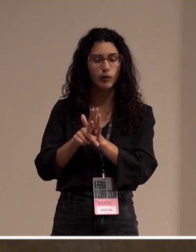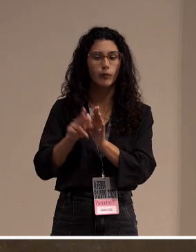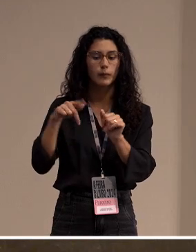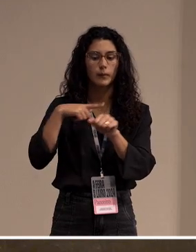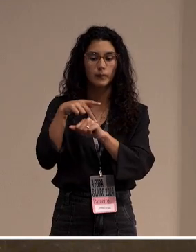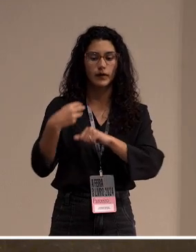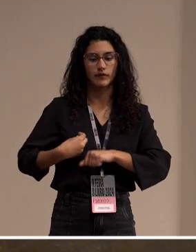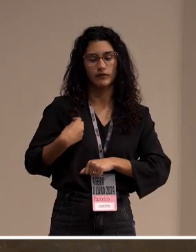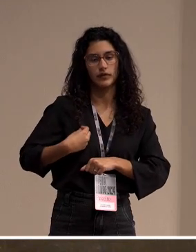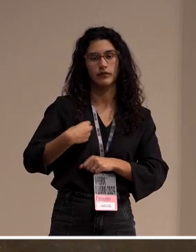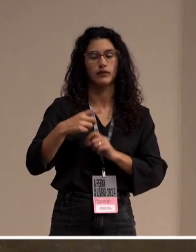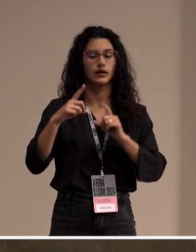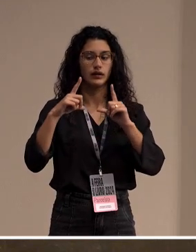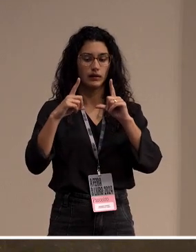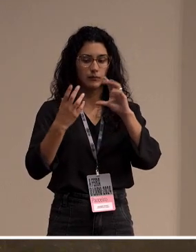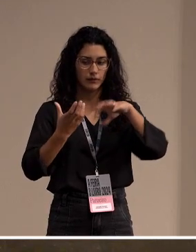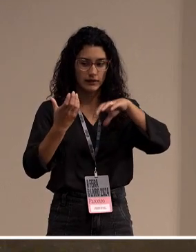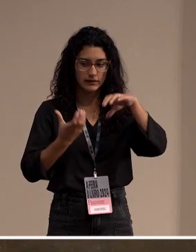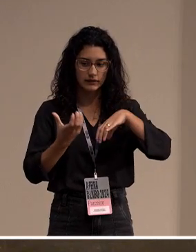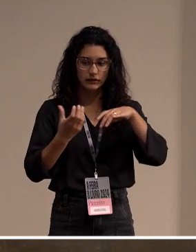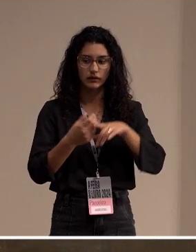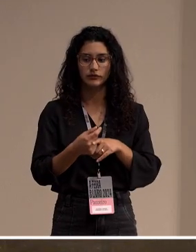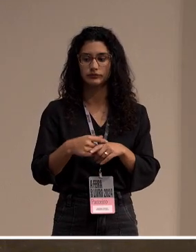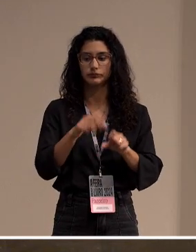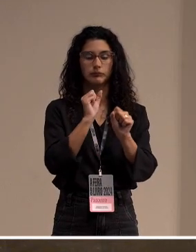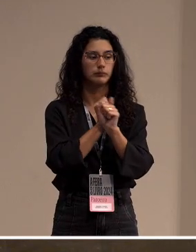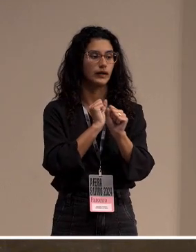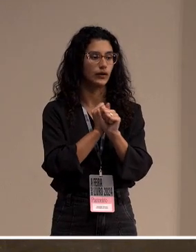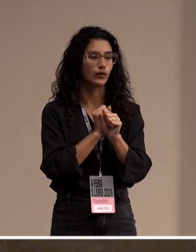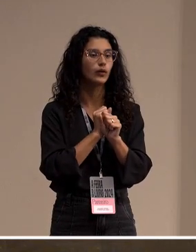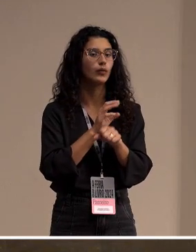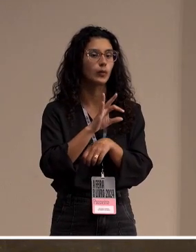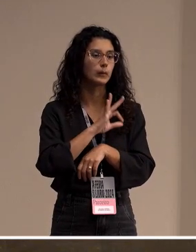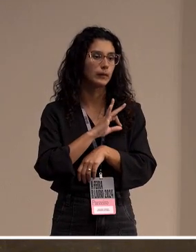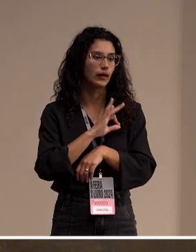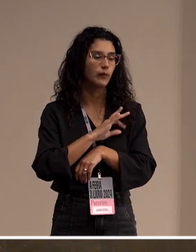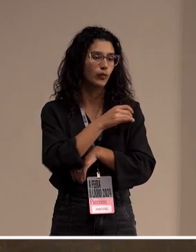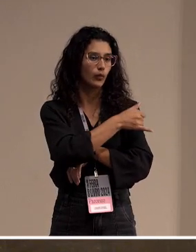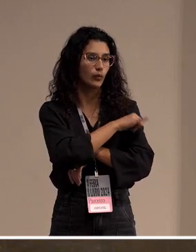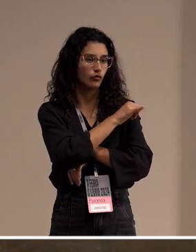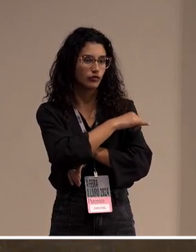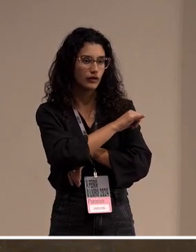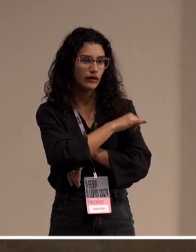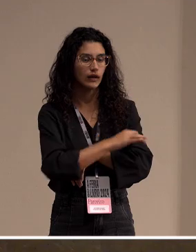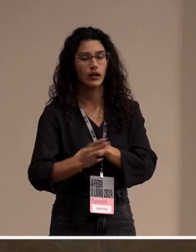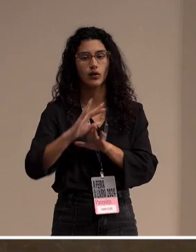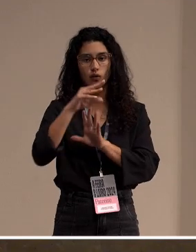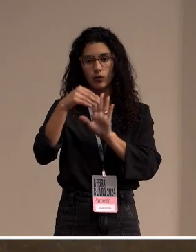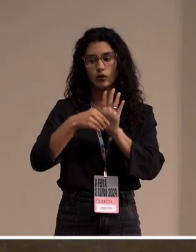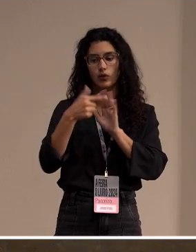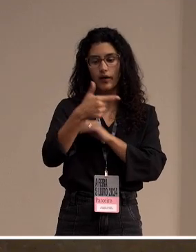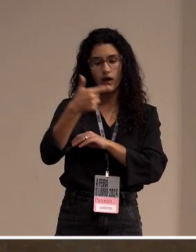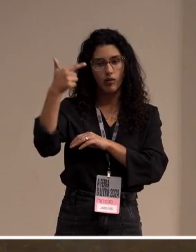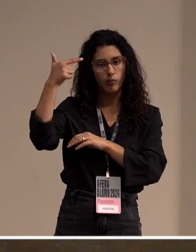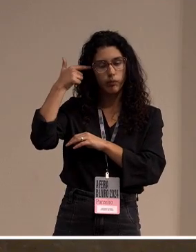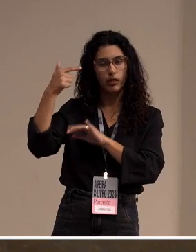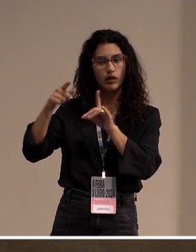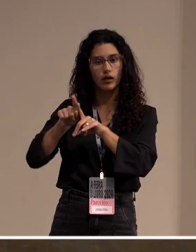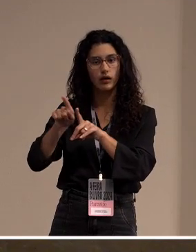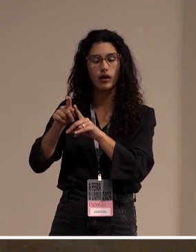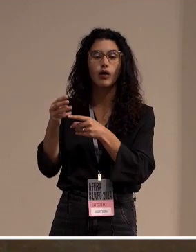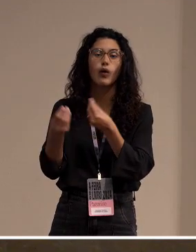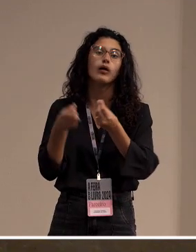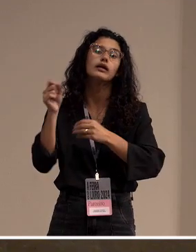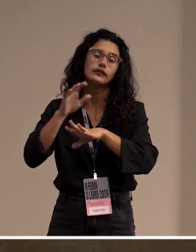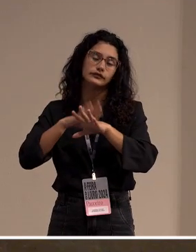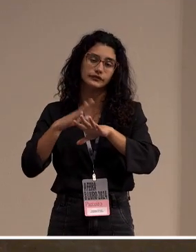pais moram em Brasília, e eles foram parados pela polícia do Rio de Janeiro e que colocou a arma na cabeça deles. Enfim, como